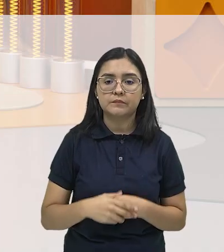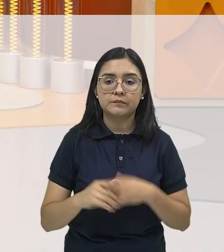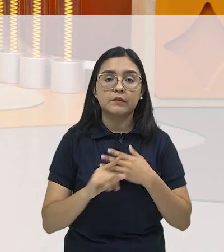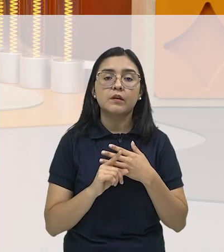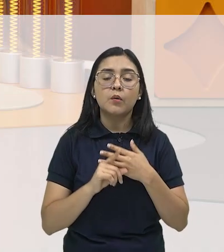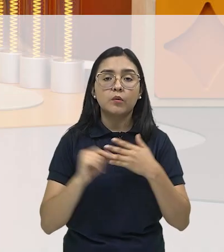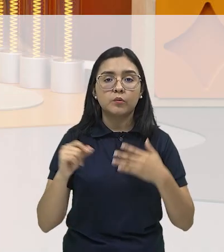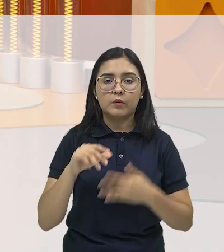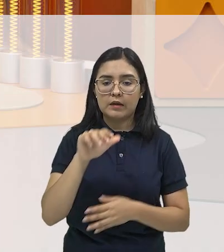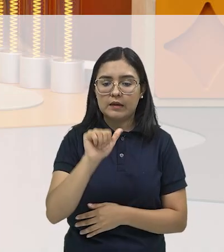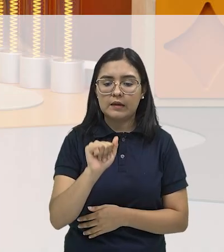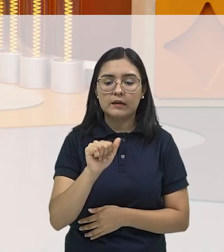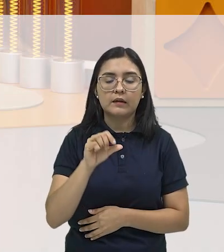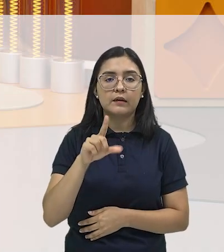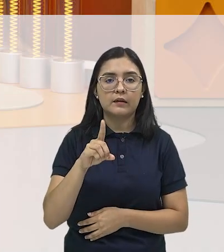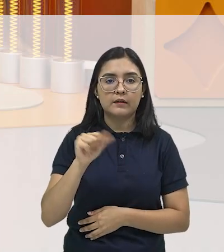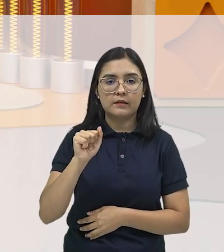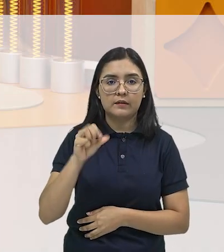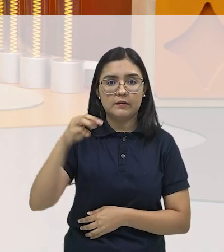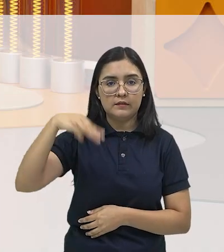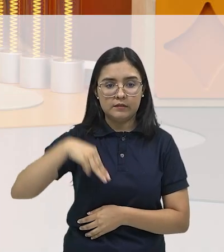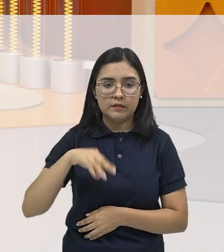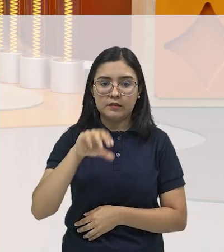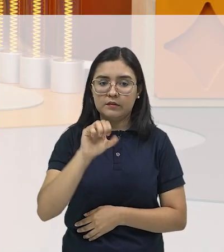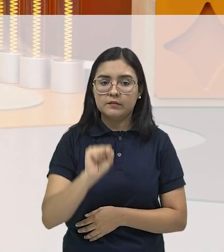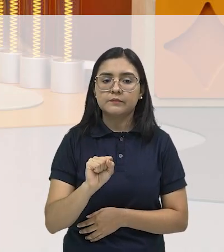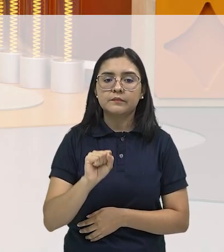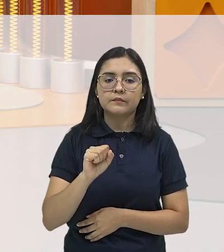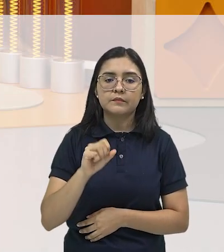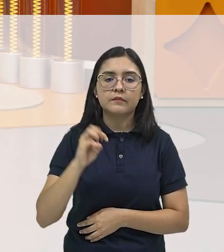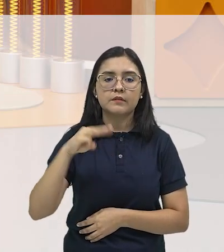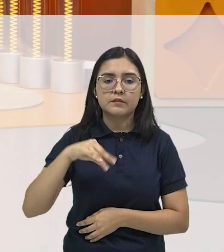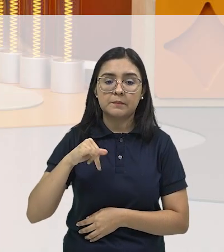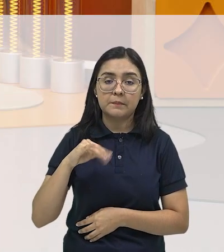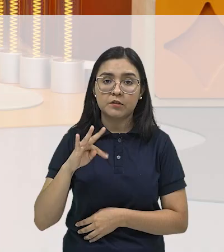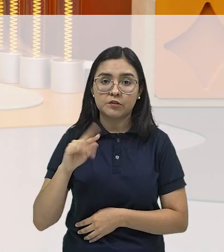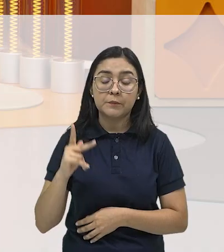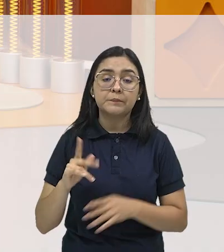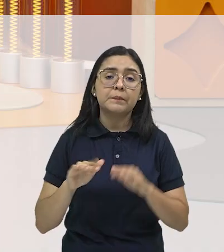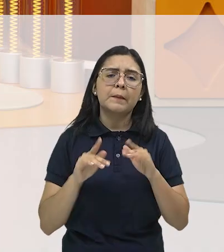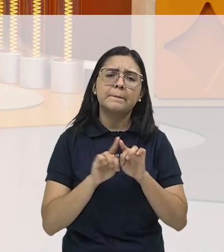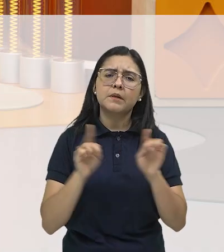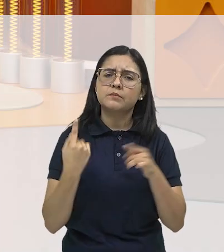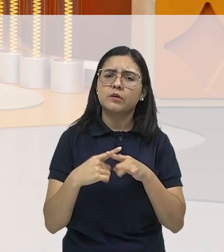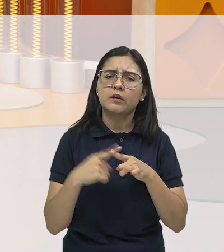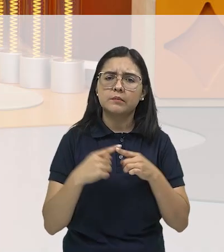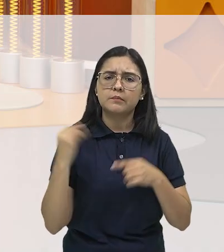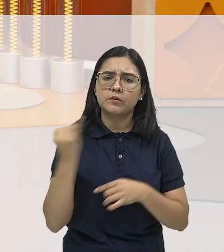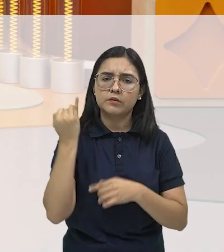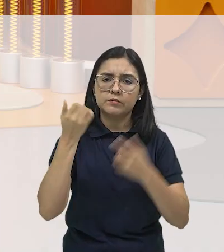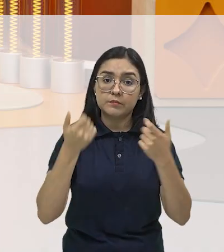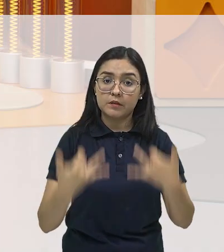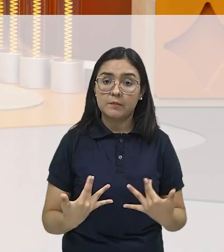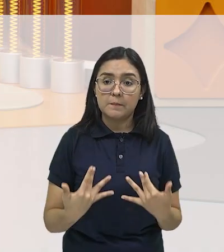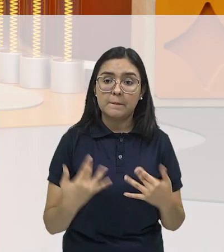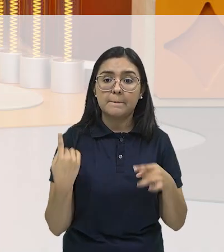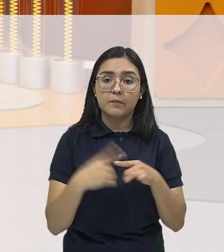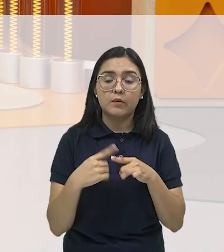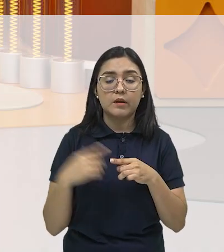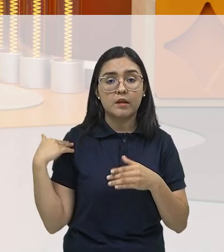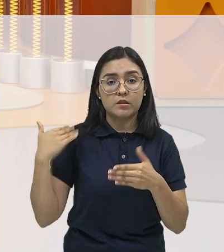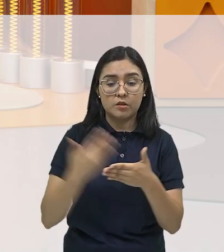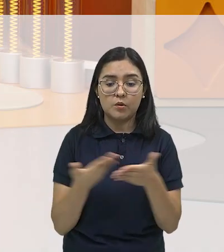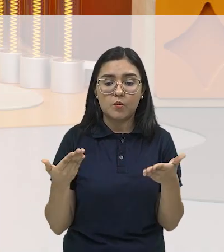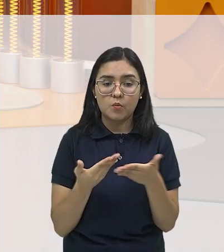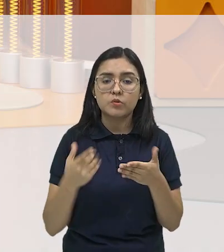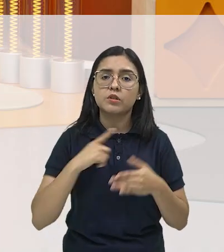Adam Smith, tá bom? Mas por que é importante a gente citar essa questão aí? Porque ainda